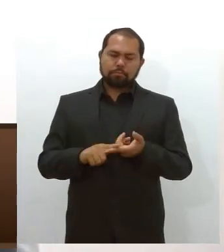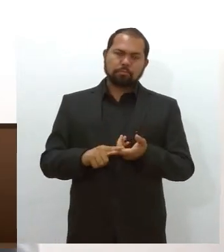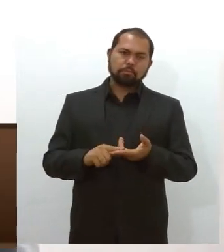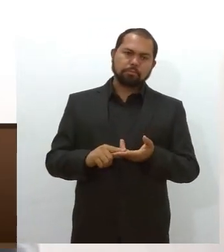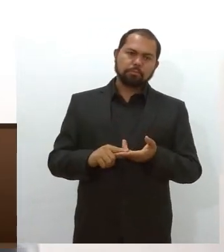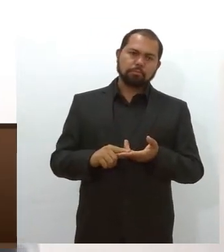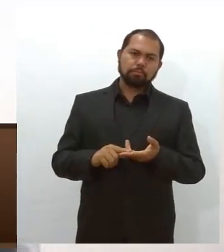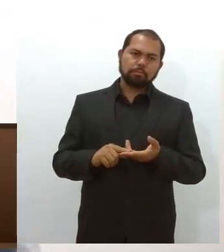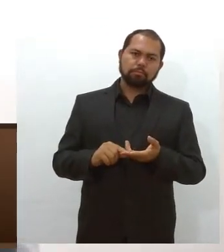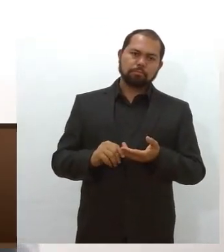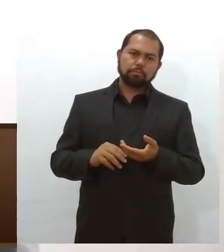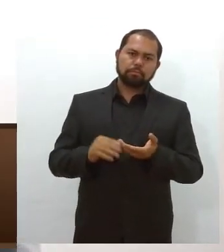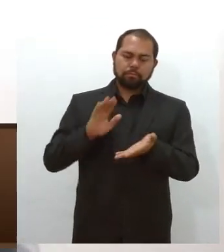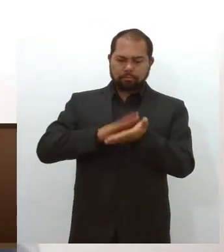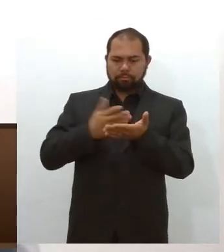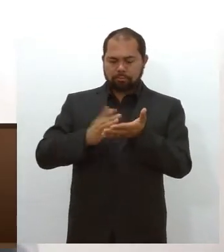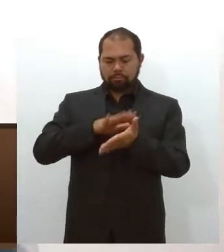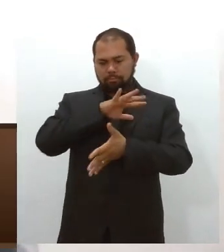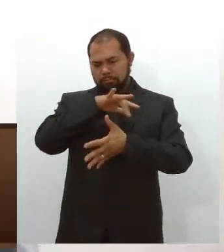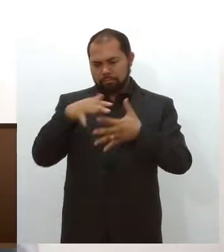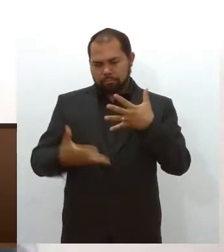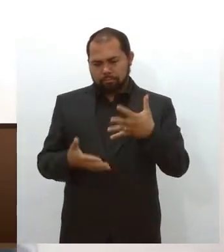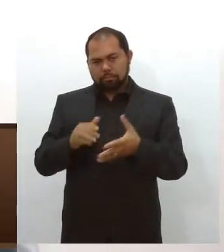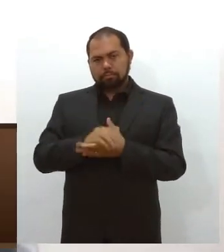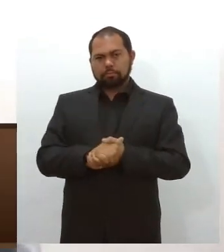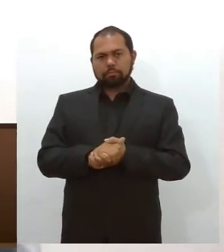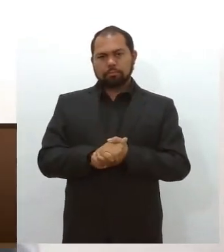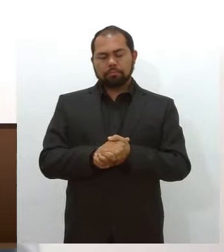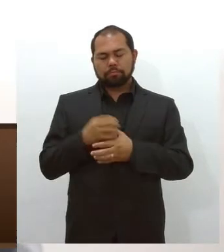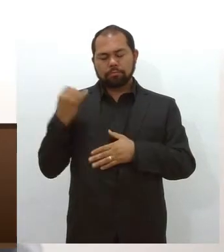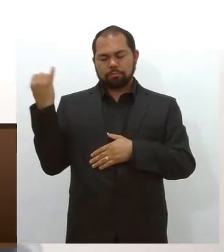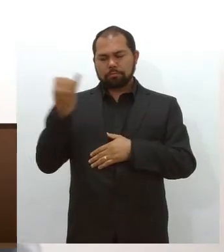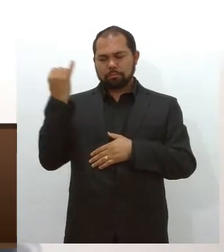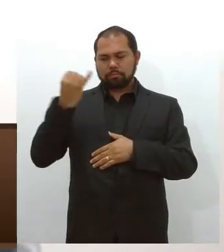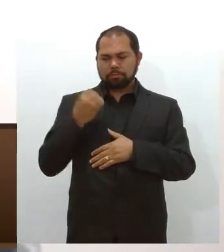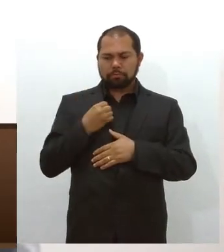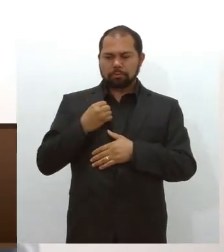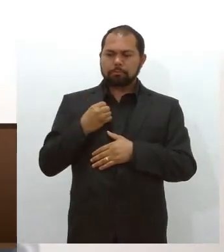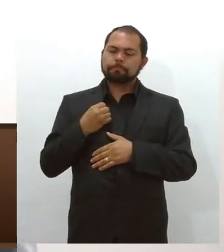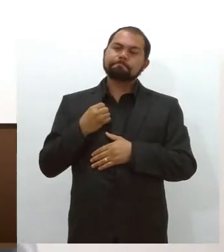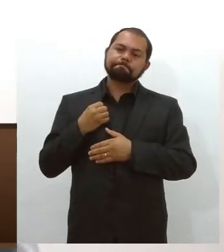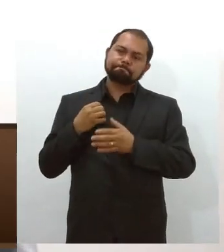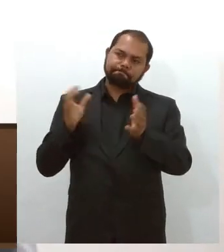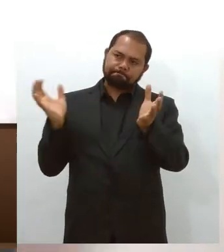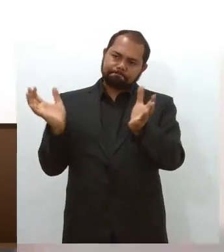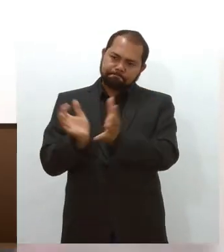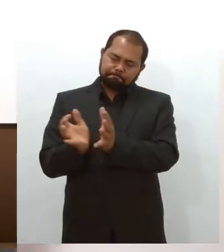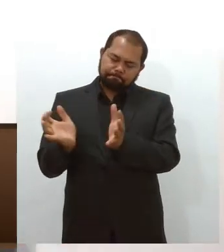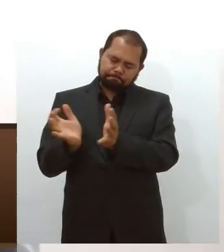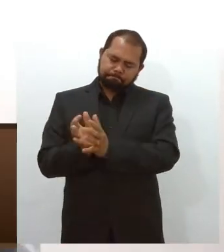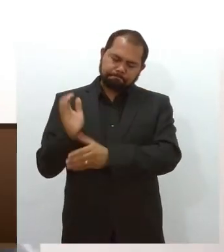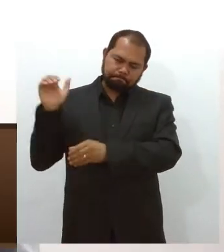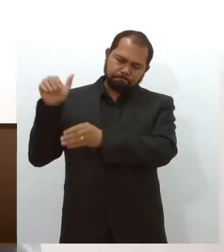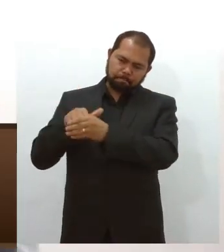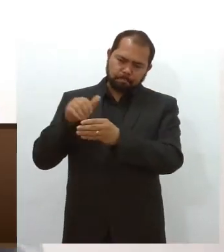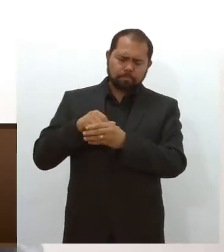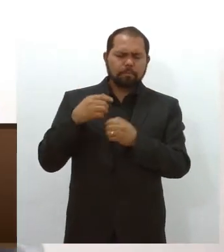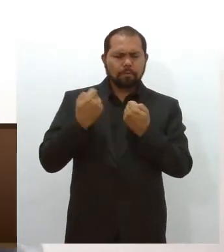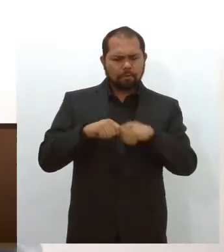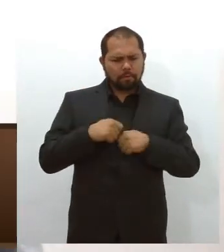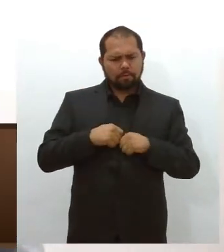intérprete de Libras, que é importante para uma parcela da eleição que merece todo o nosso respeito, que é a pessoa